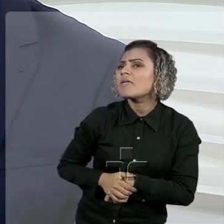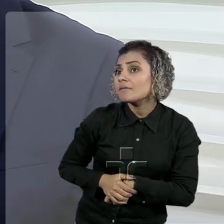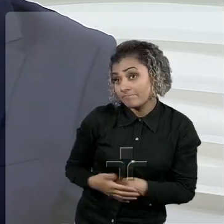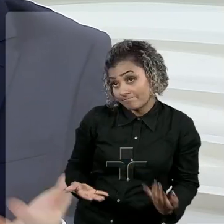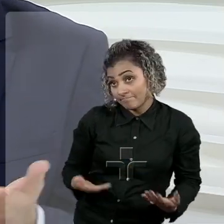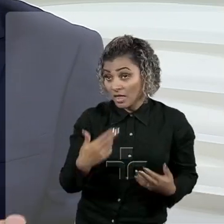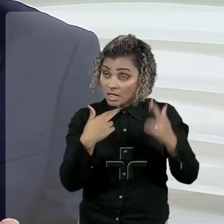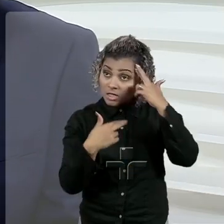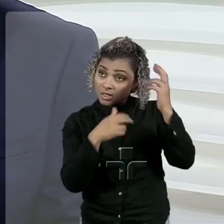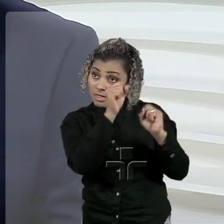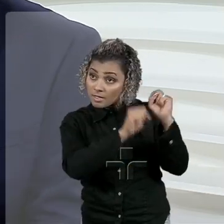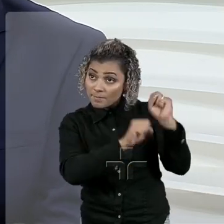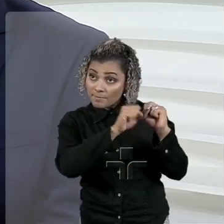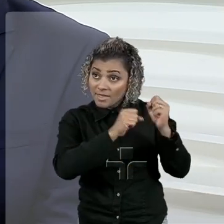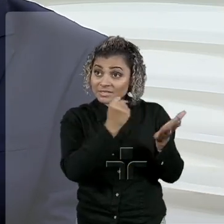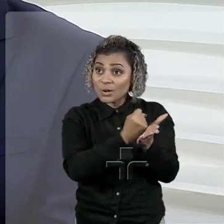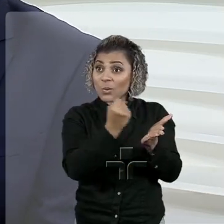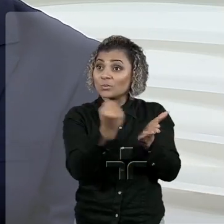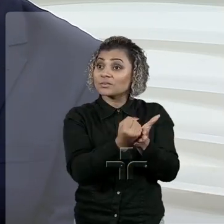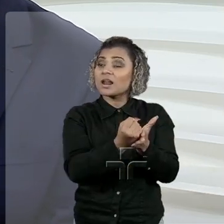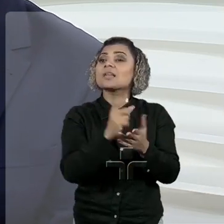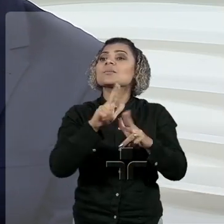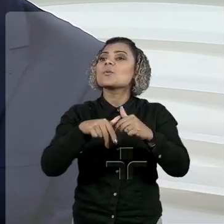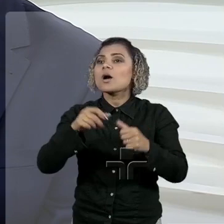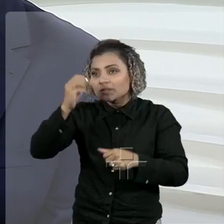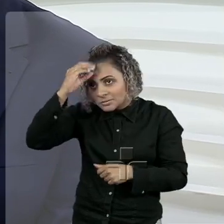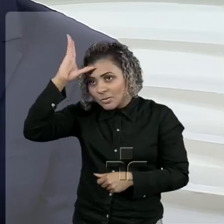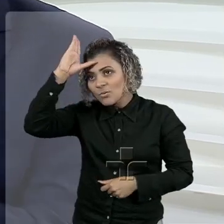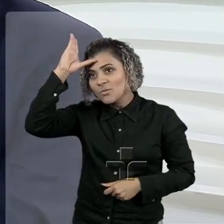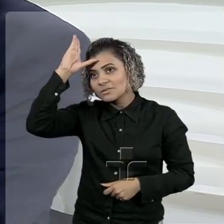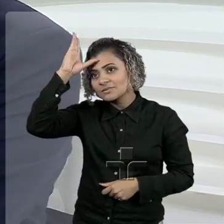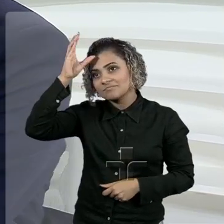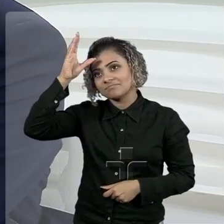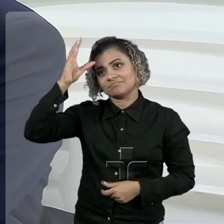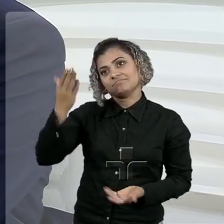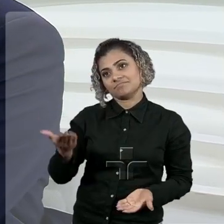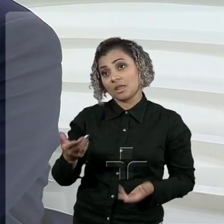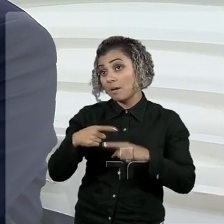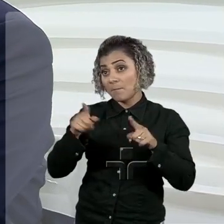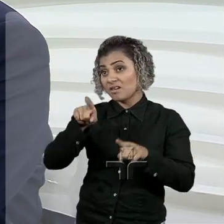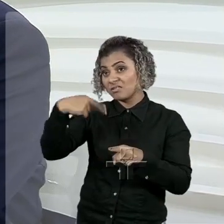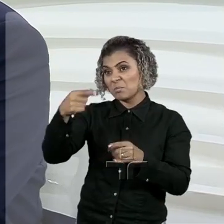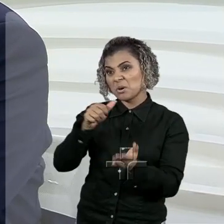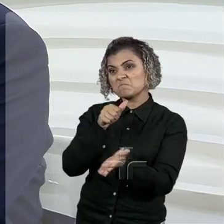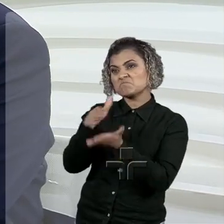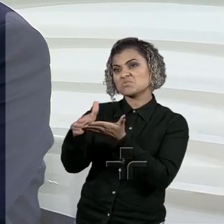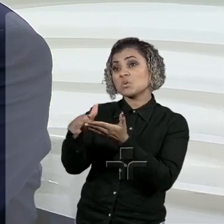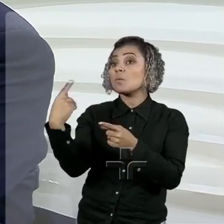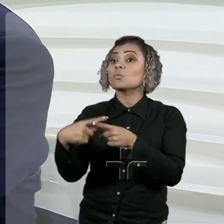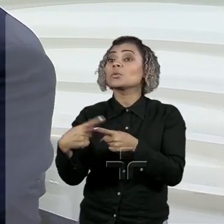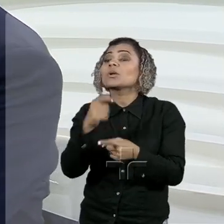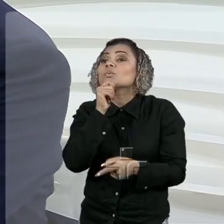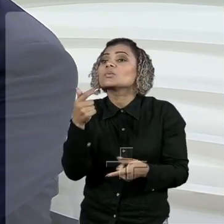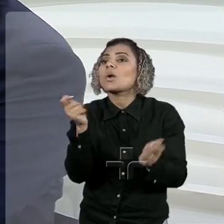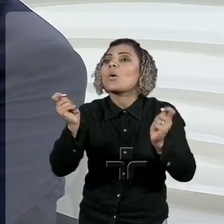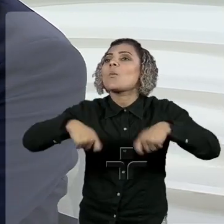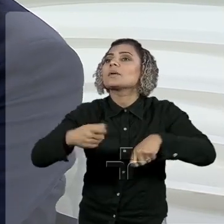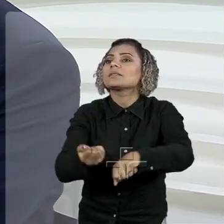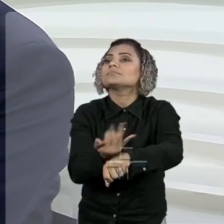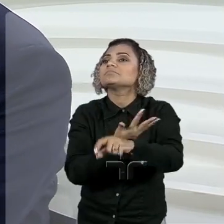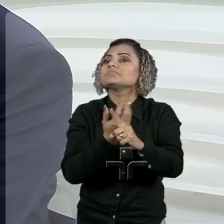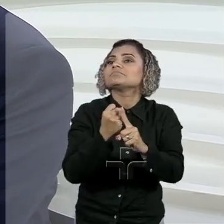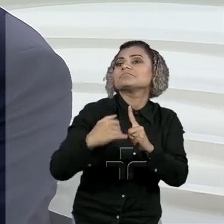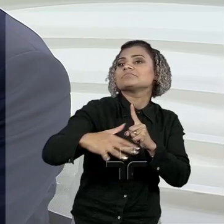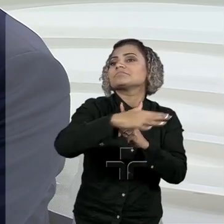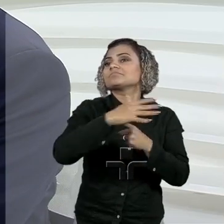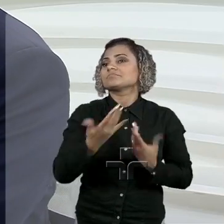empresas hoje contratam pelo cognitivo, pelo conhecimento, mas acabam demitindo porque ele não tem as competências